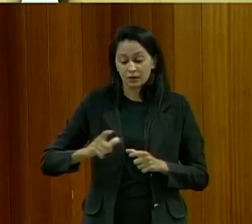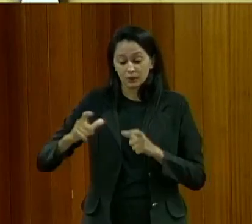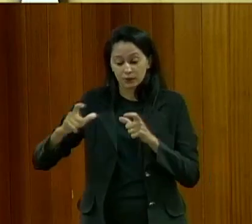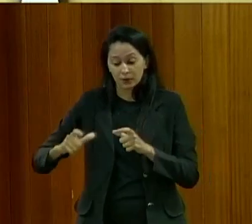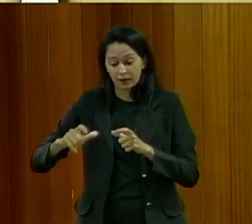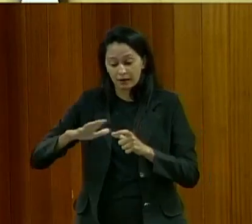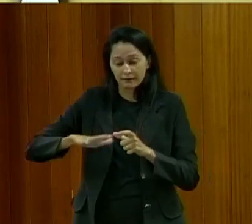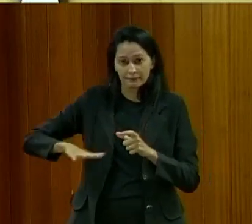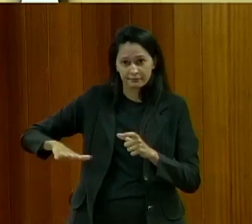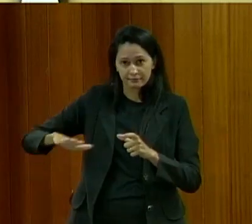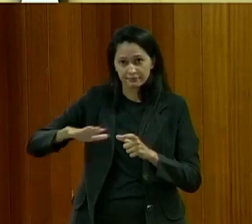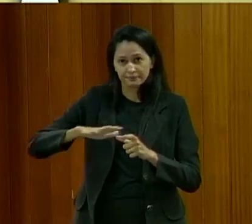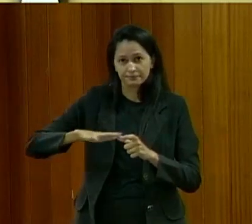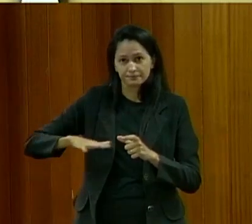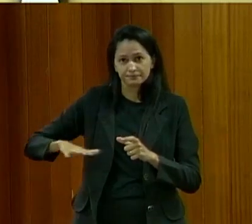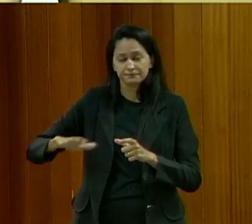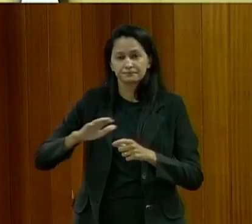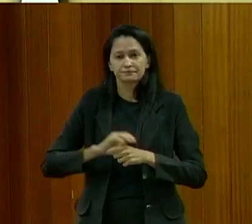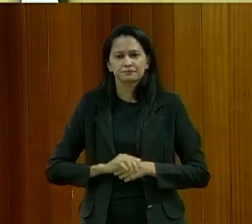entidade